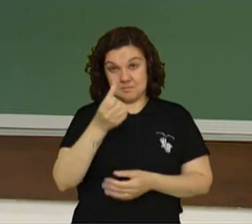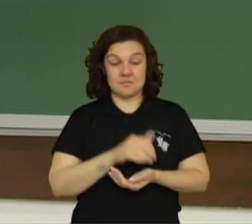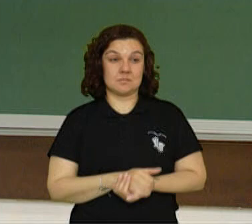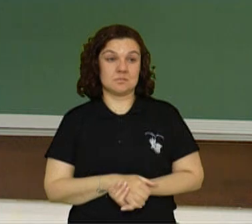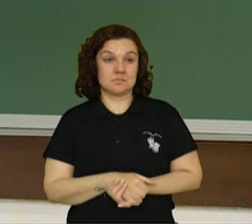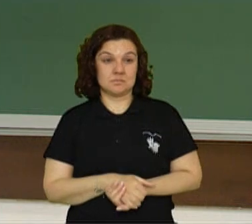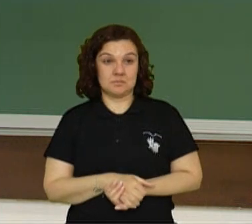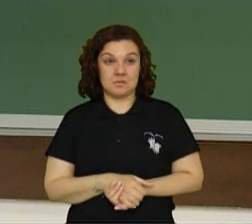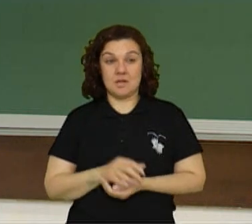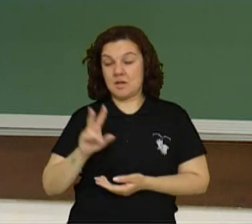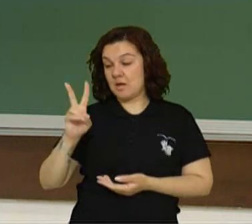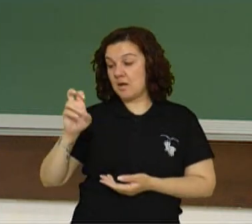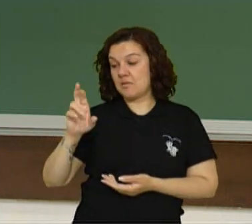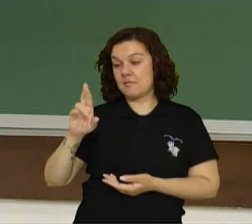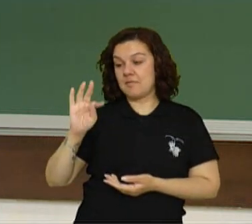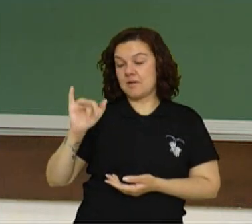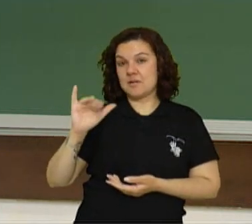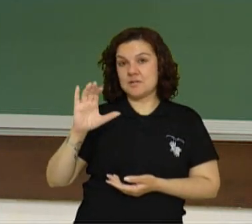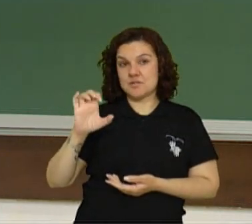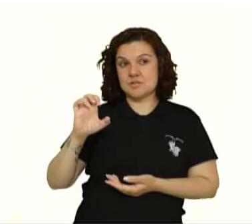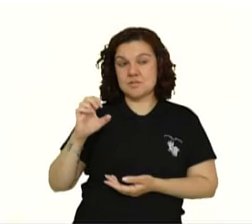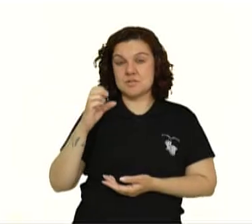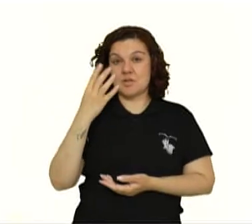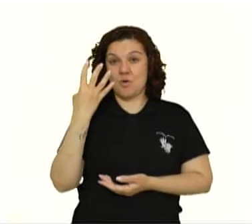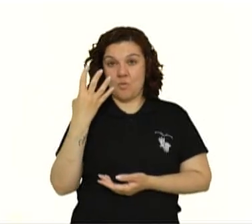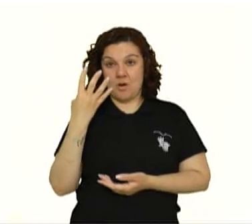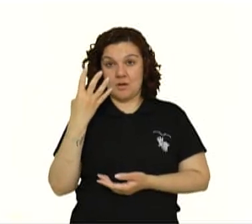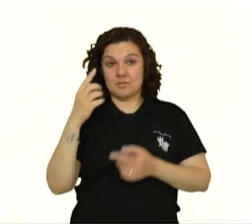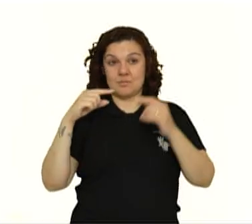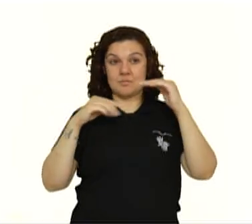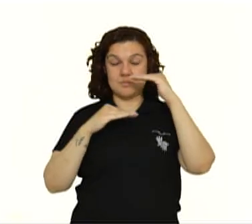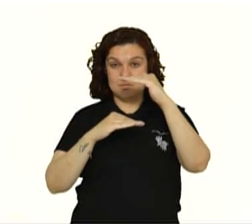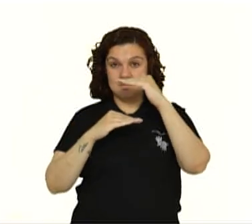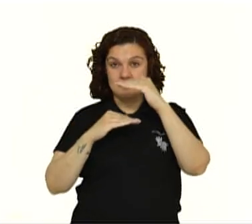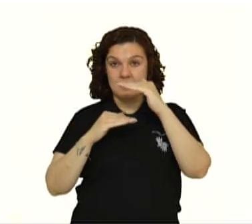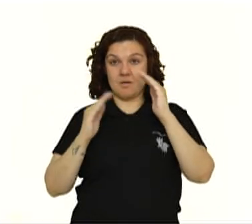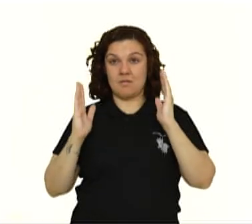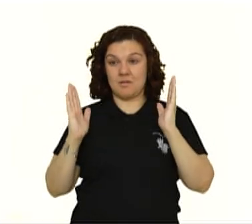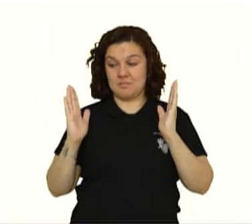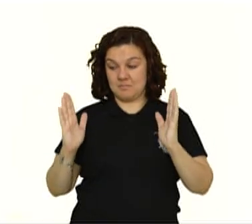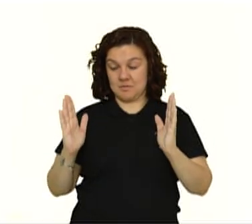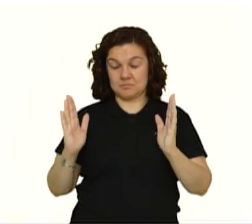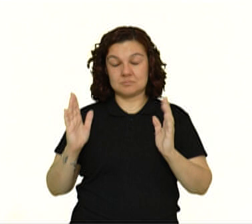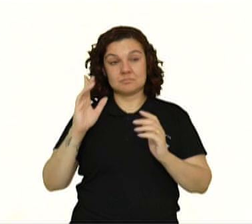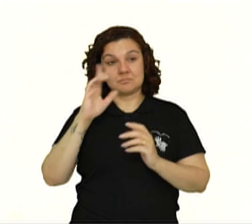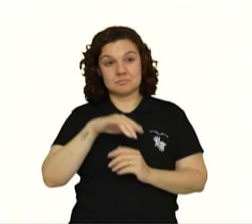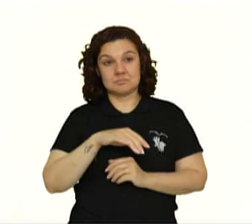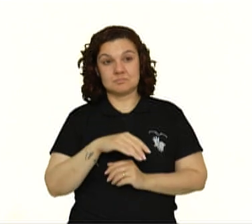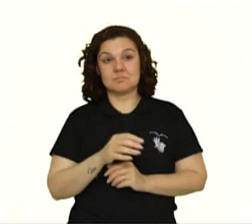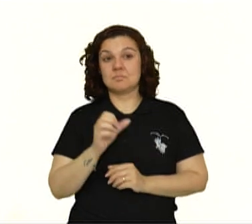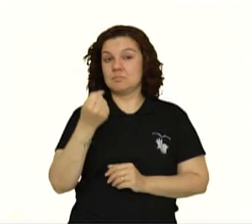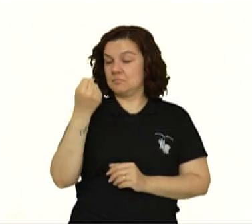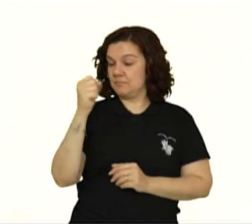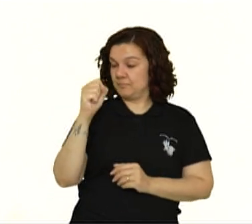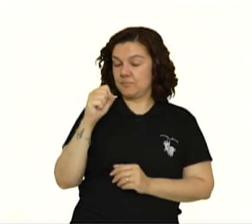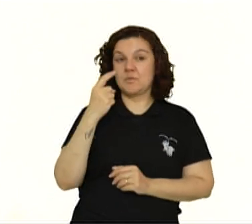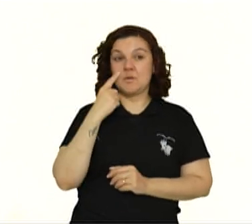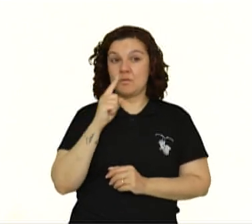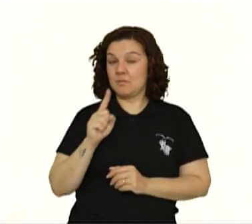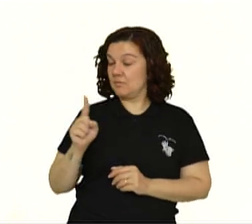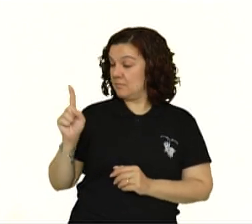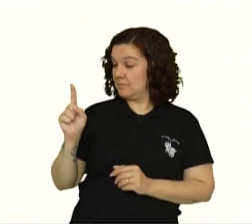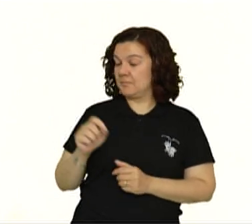cima, 4 embaixo, 8 vértices. E as arestas iam sair da relação de Euler, certo?